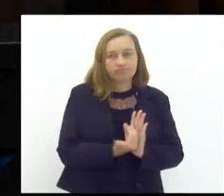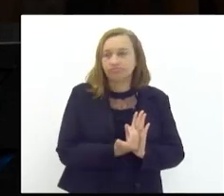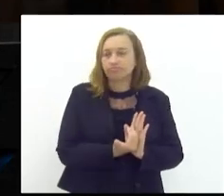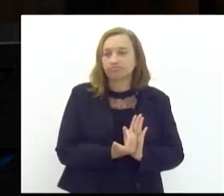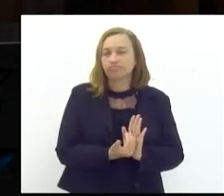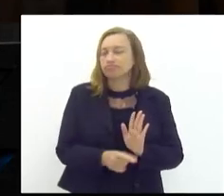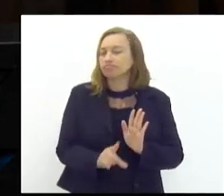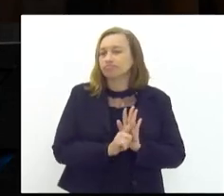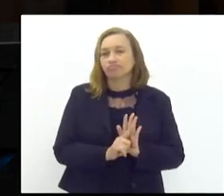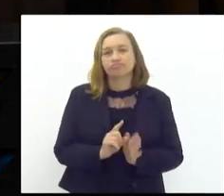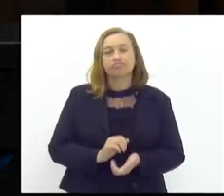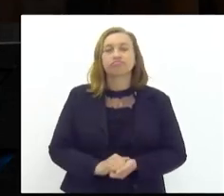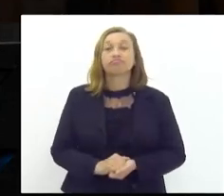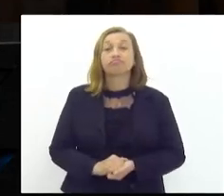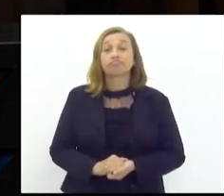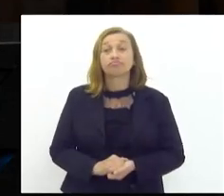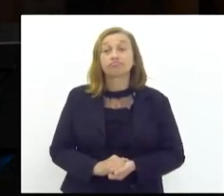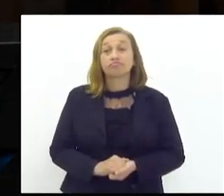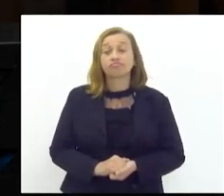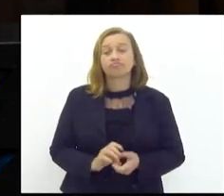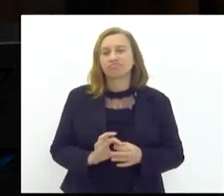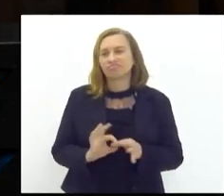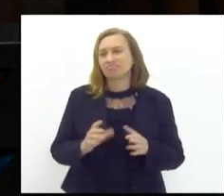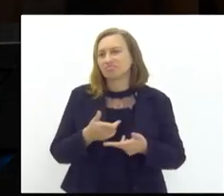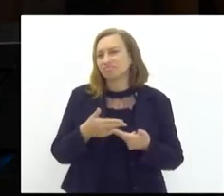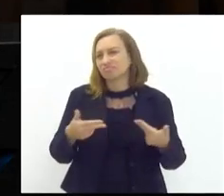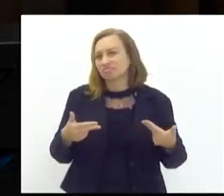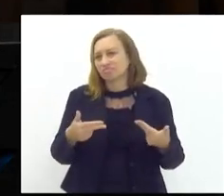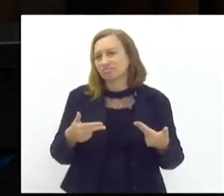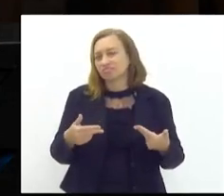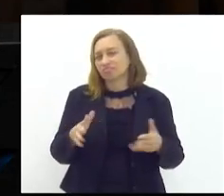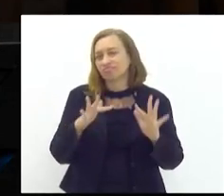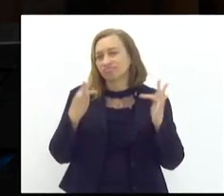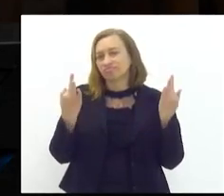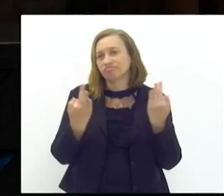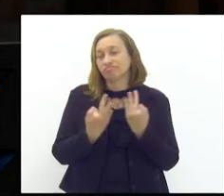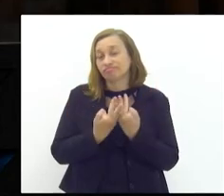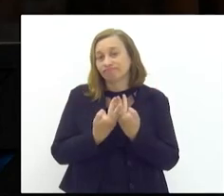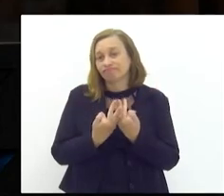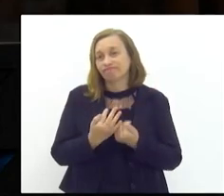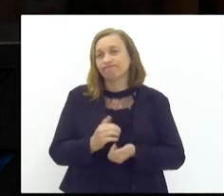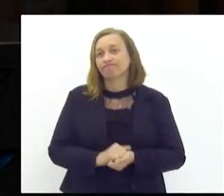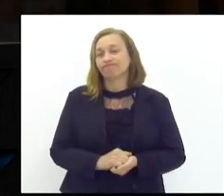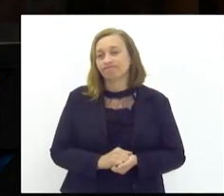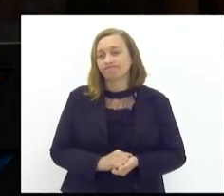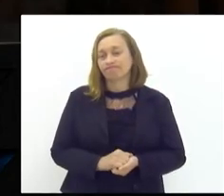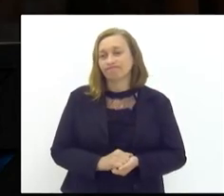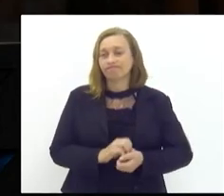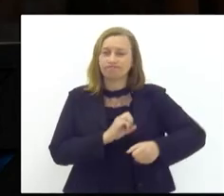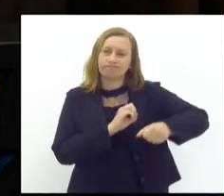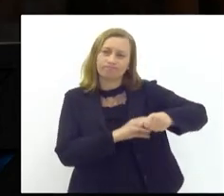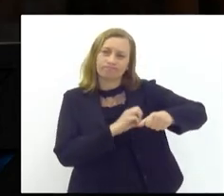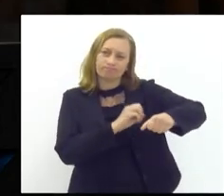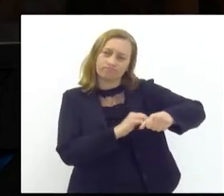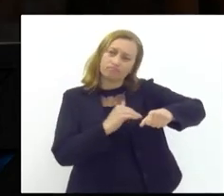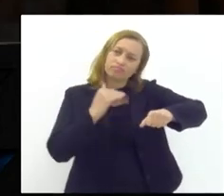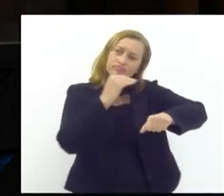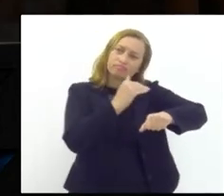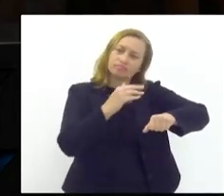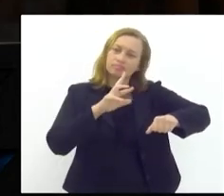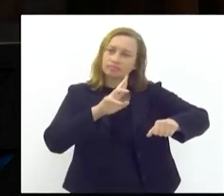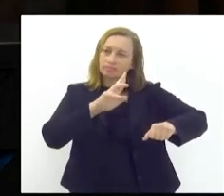a lei e deixa dezenas de milhares de famílias sem o supera RJ